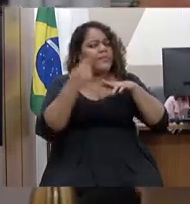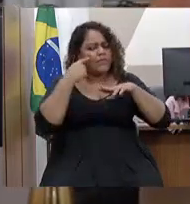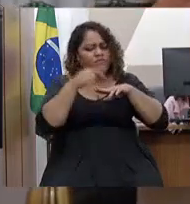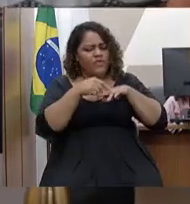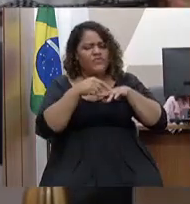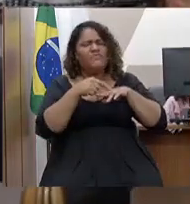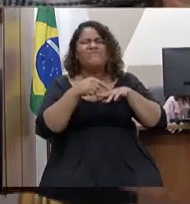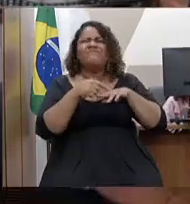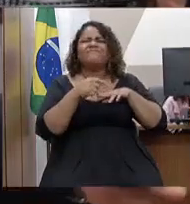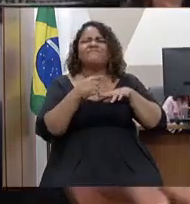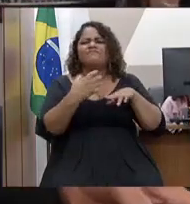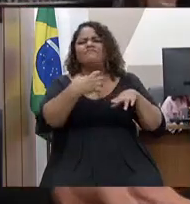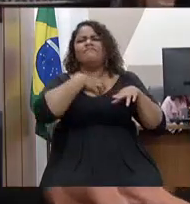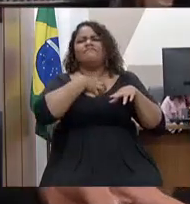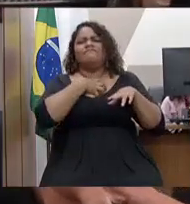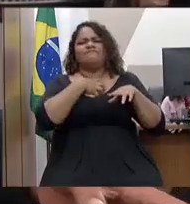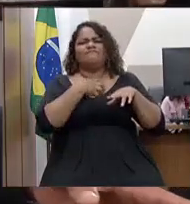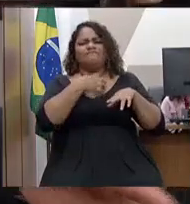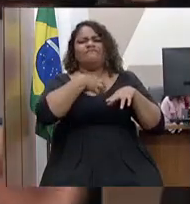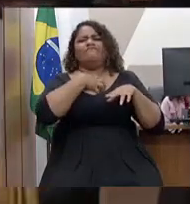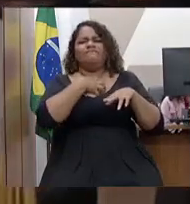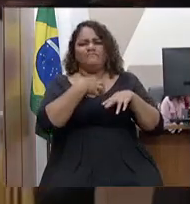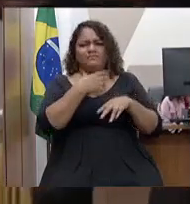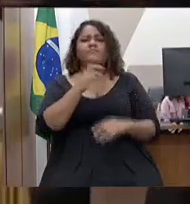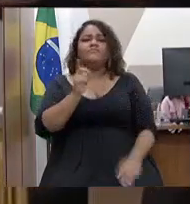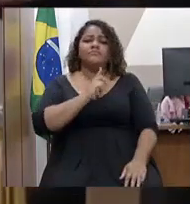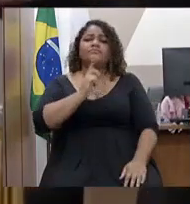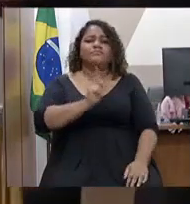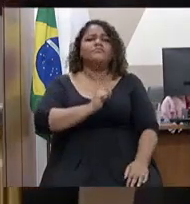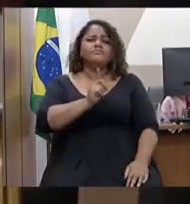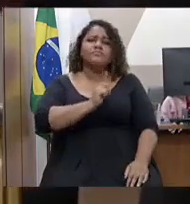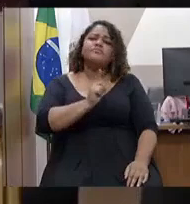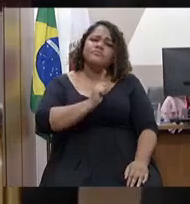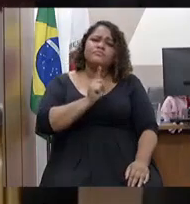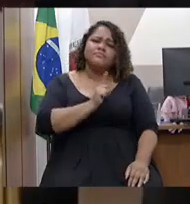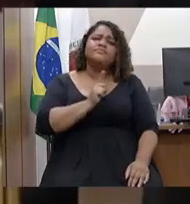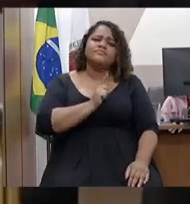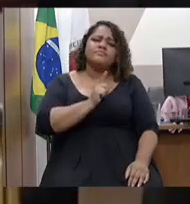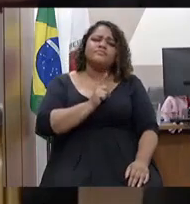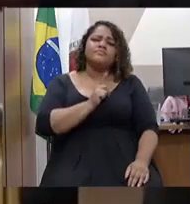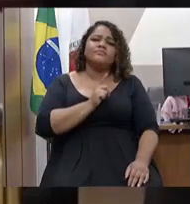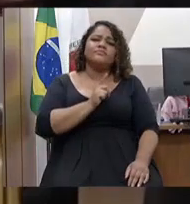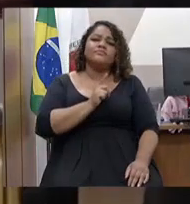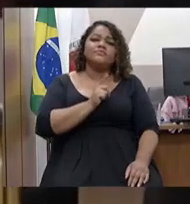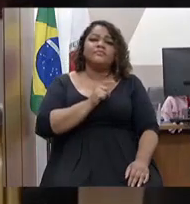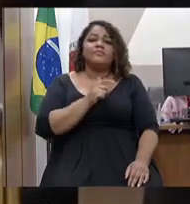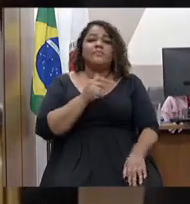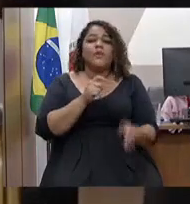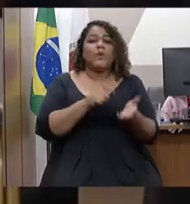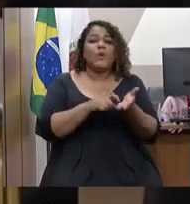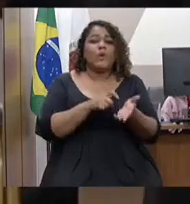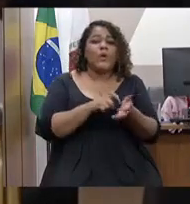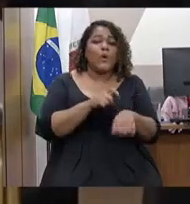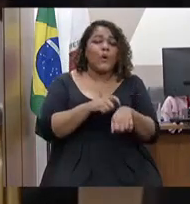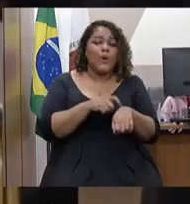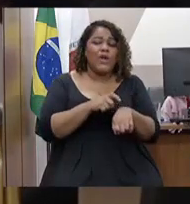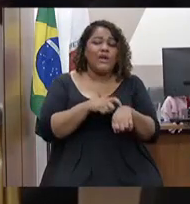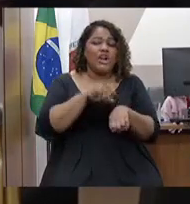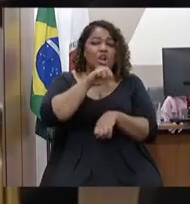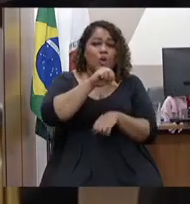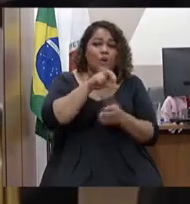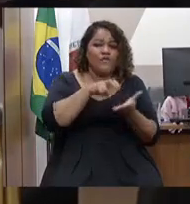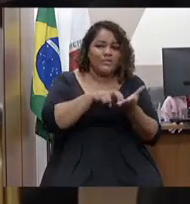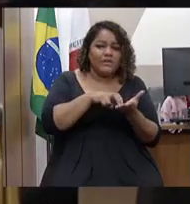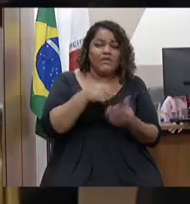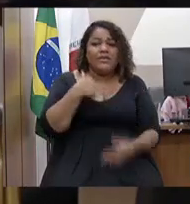e sinto esse acidente no meu dedo eu sofri esses dentes às 9 horas da manhã quando eu tinha 13 anos de idade